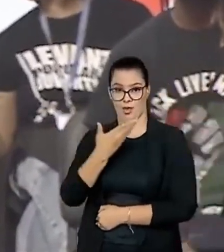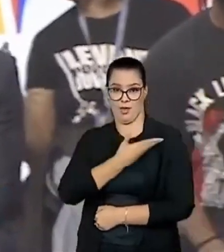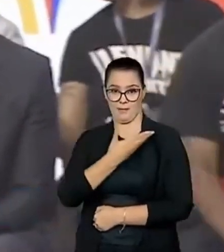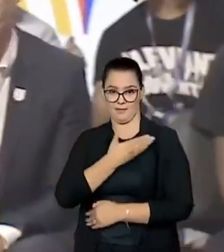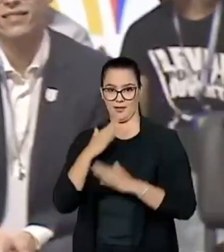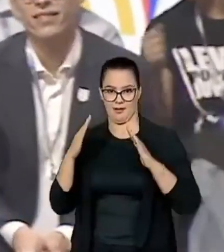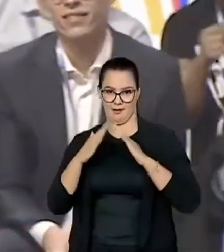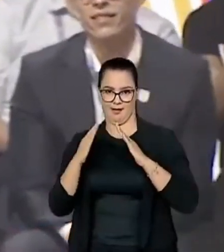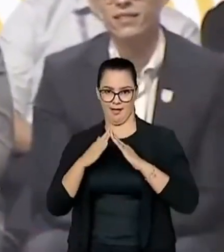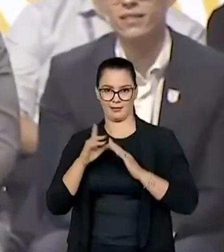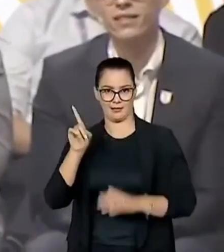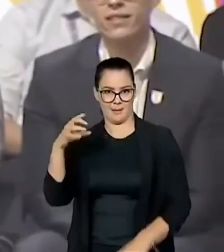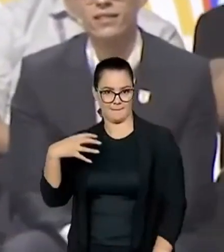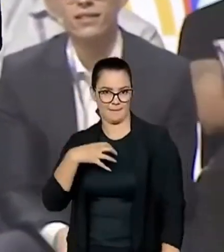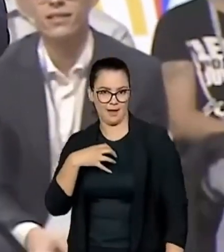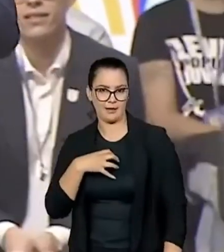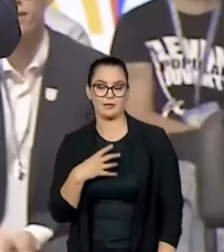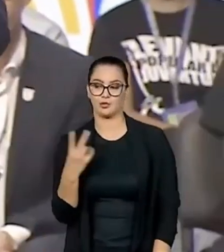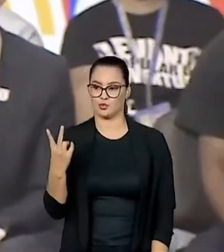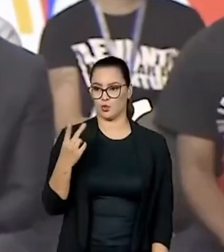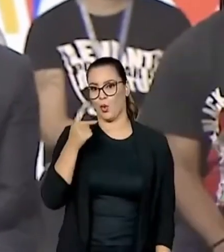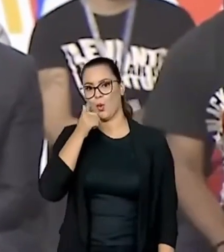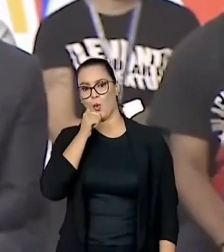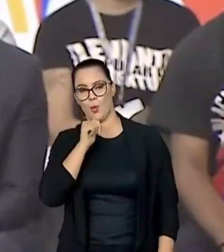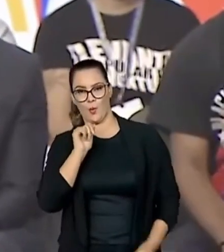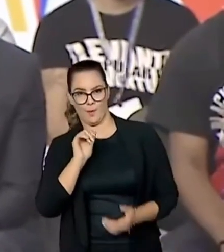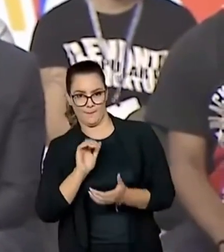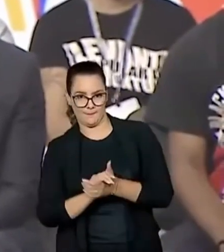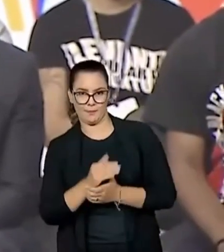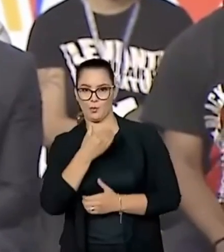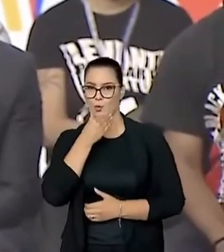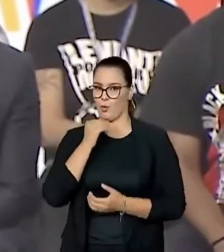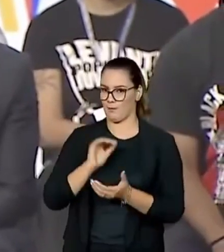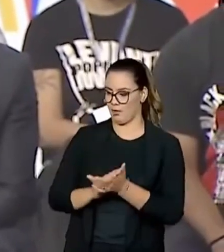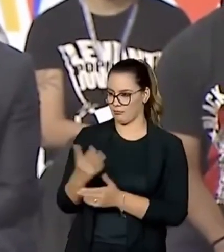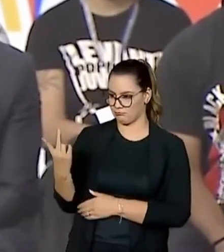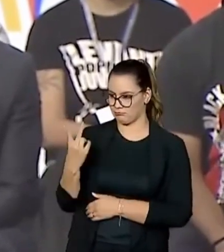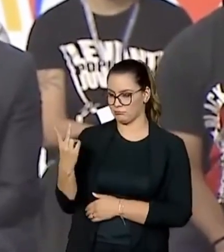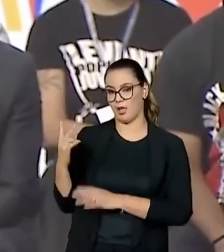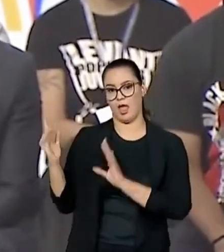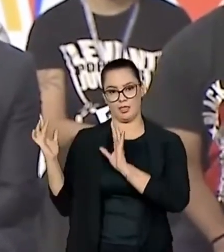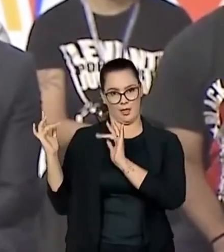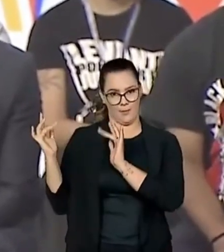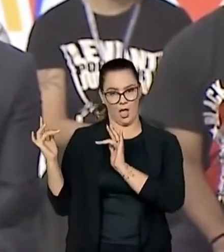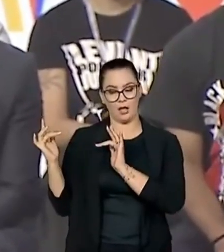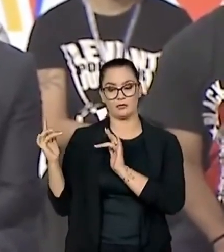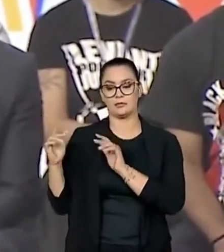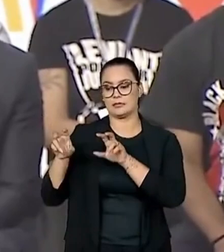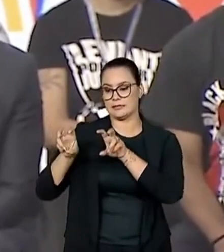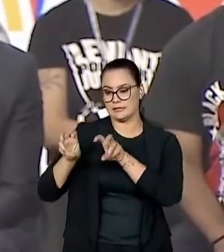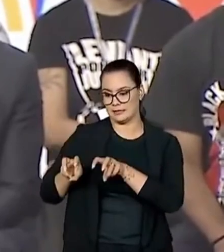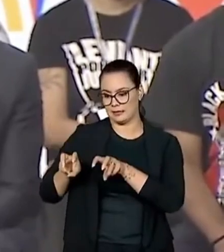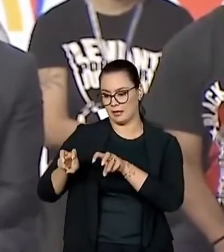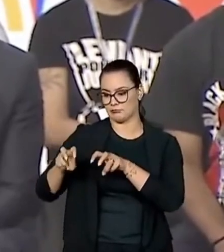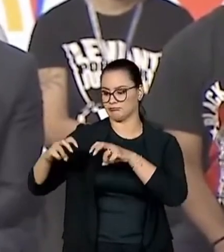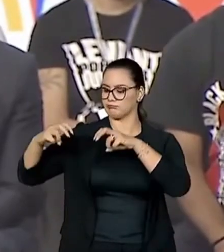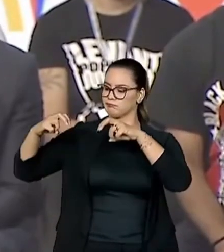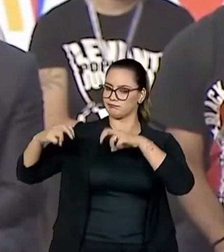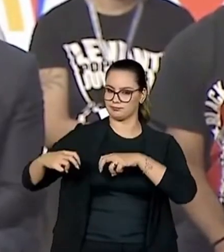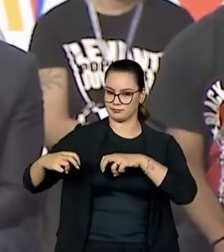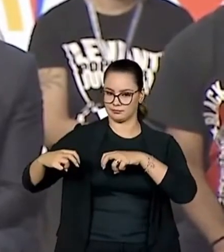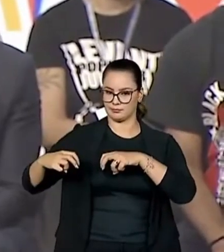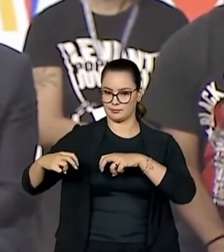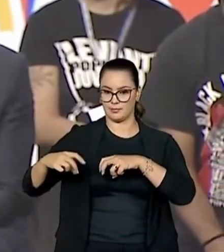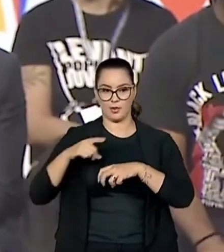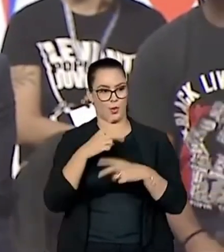nosso na Bahia e estava o casal dele, um rapaz e uma moça namorando, sentado de frente com a Janja e